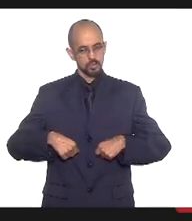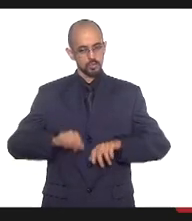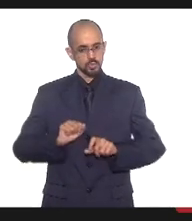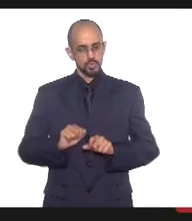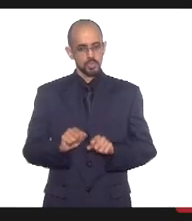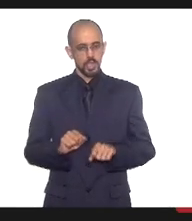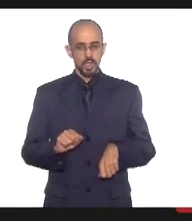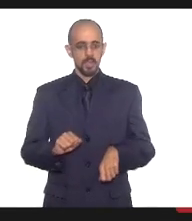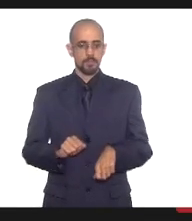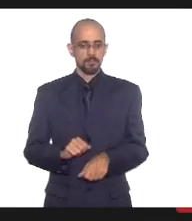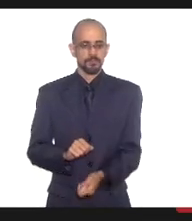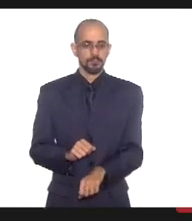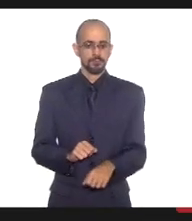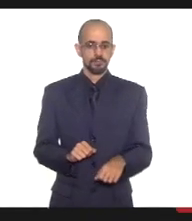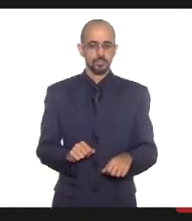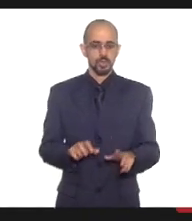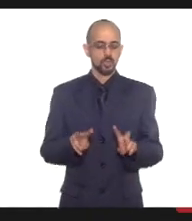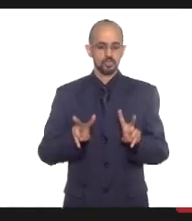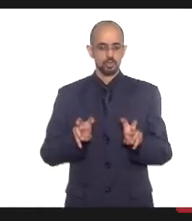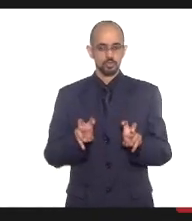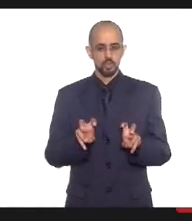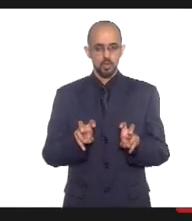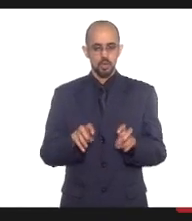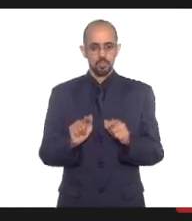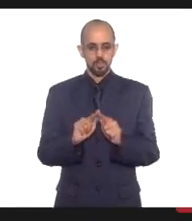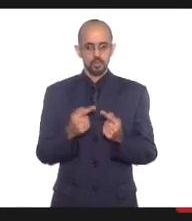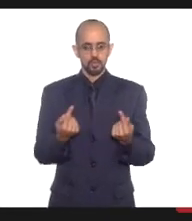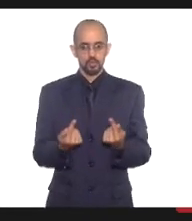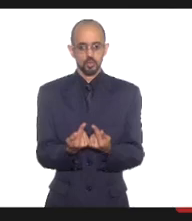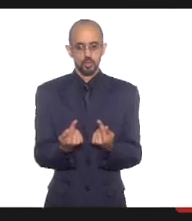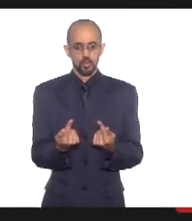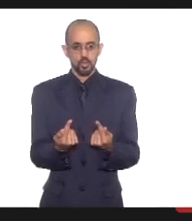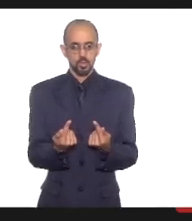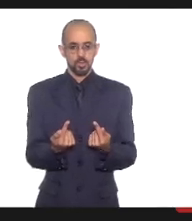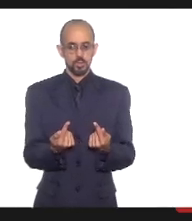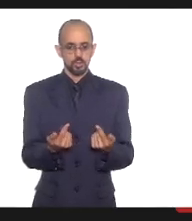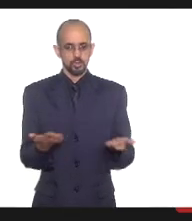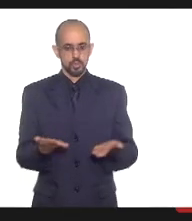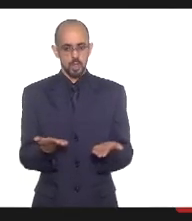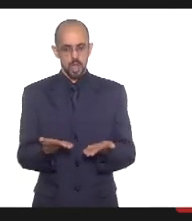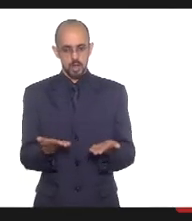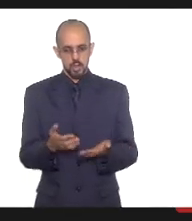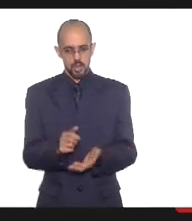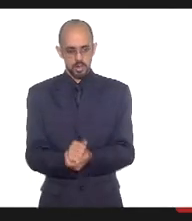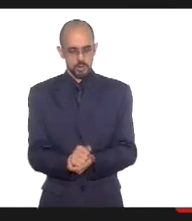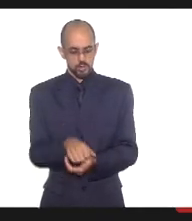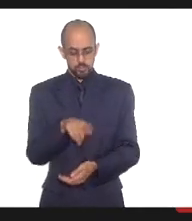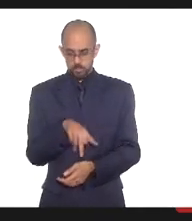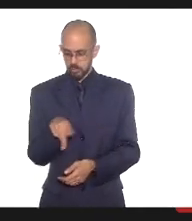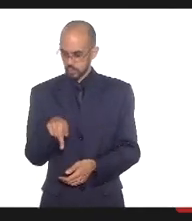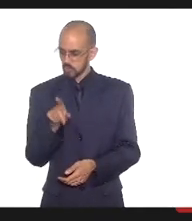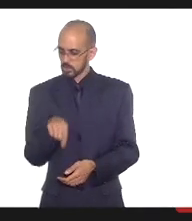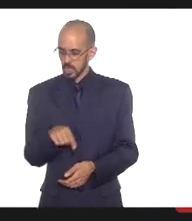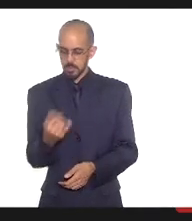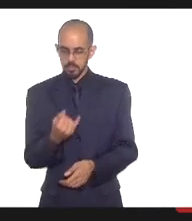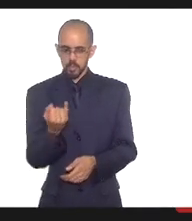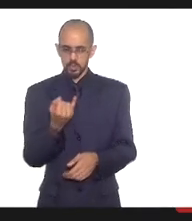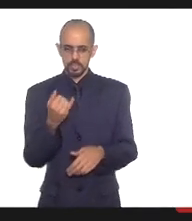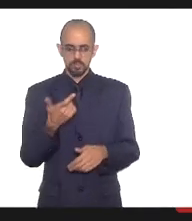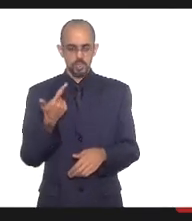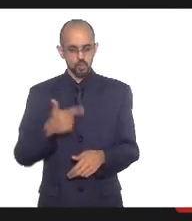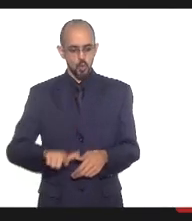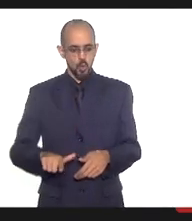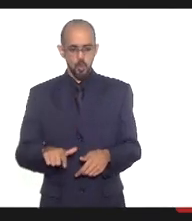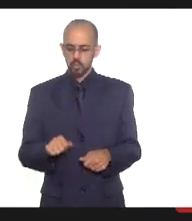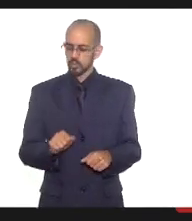dito né em relação aos grupos de estão aí os professores eu acho fundamental mas